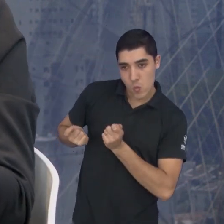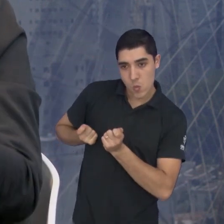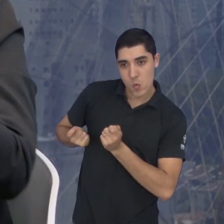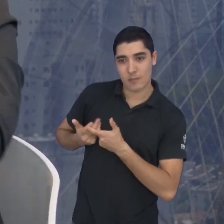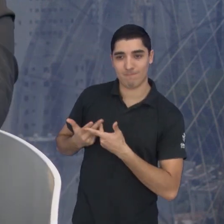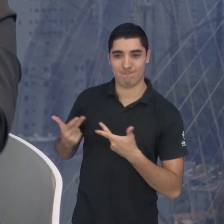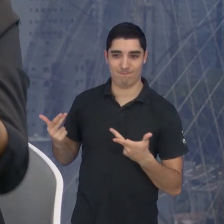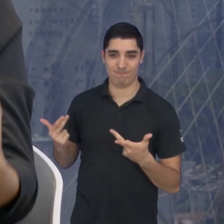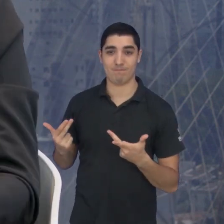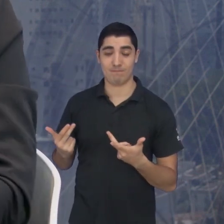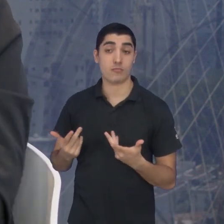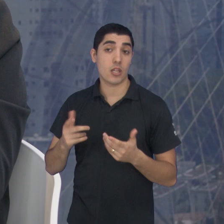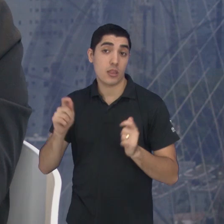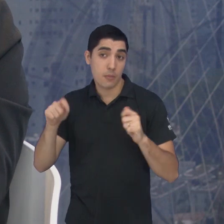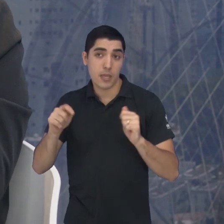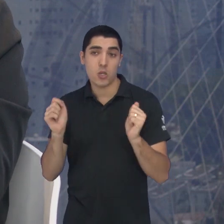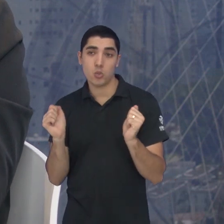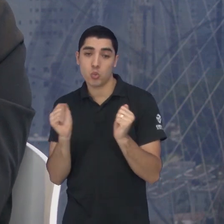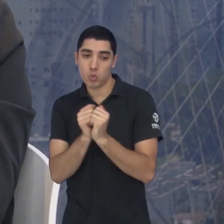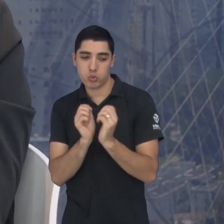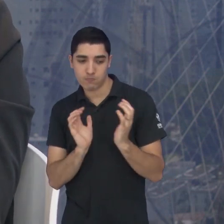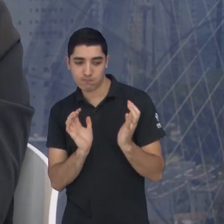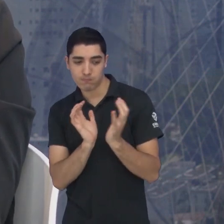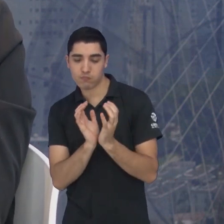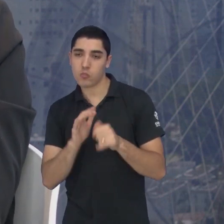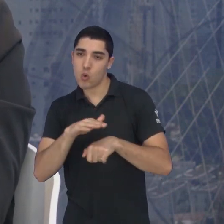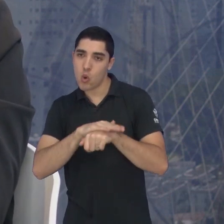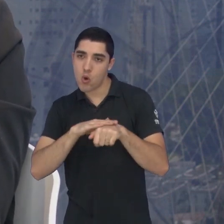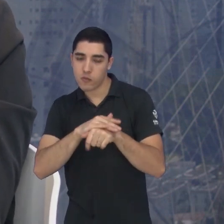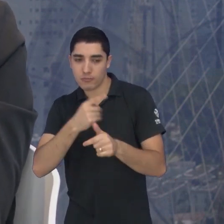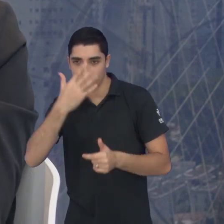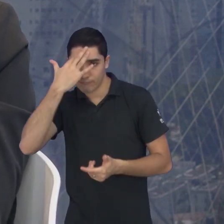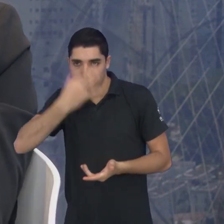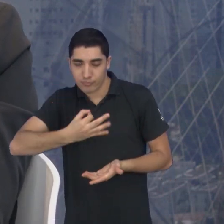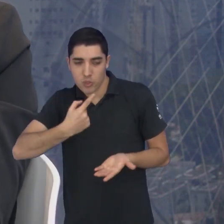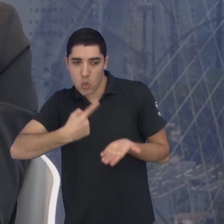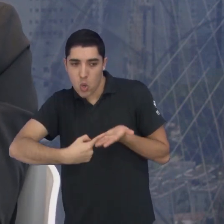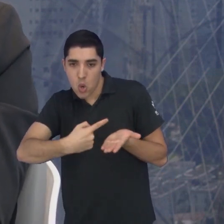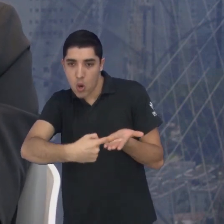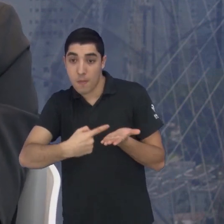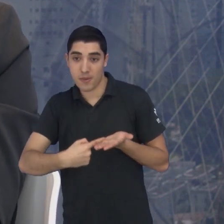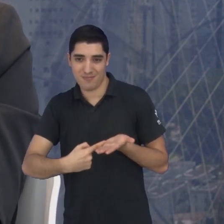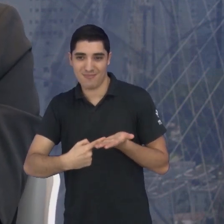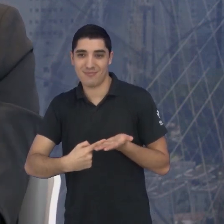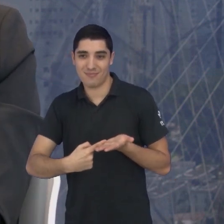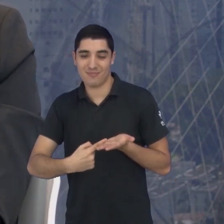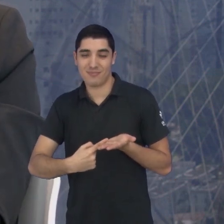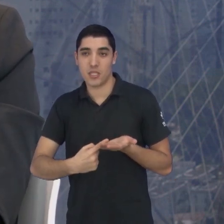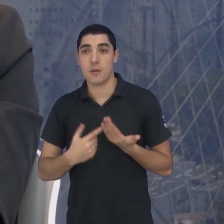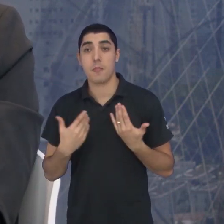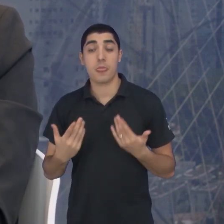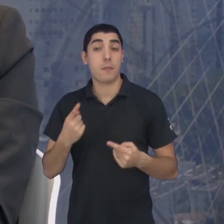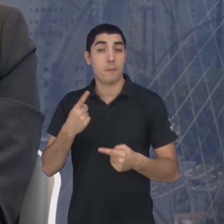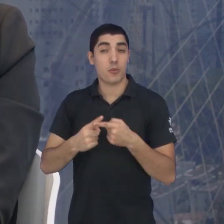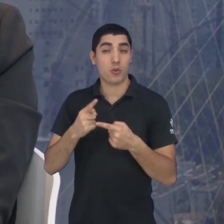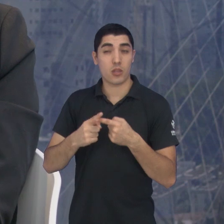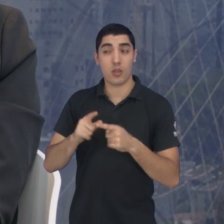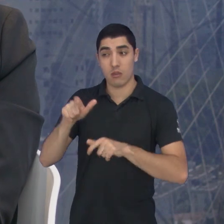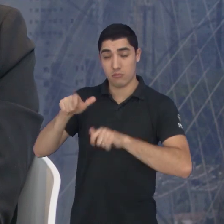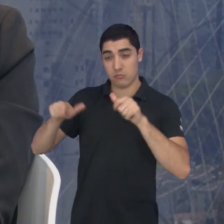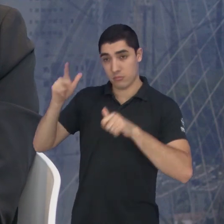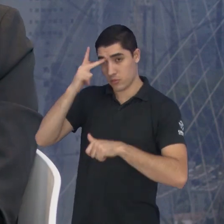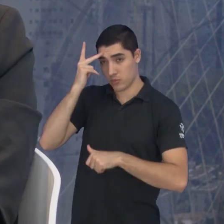também, conversar com as partes envolvidas, achar aquilo que vai funcionar para você, né? Porque o que adoece e o que